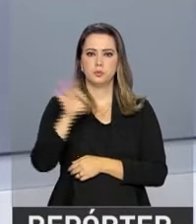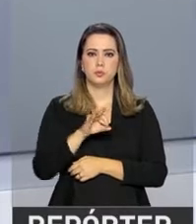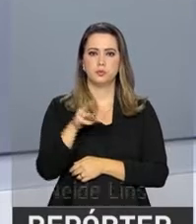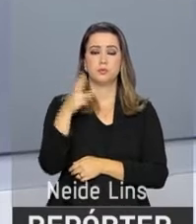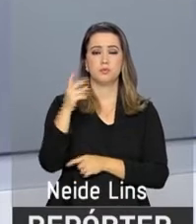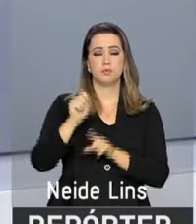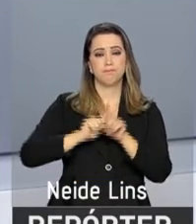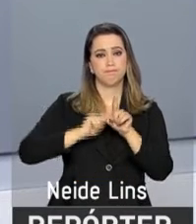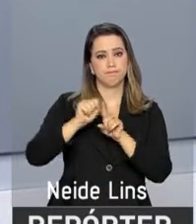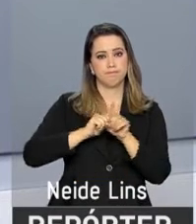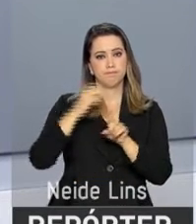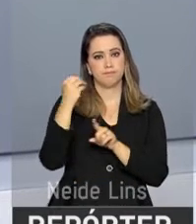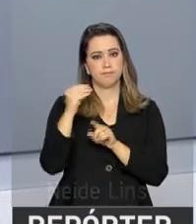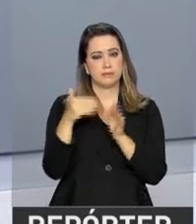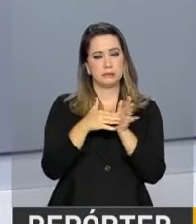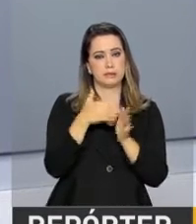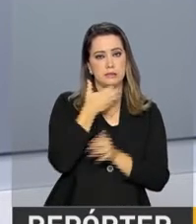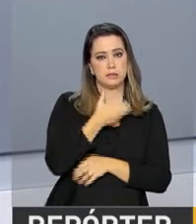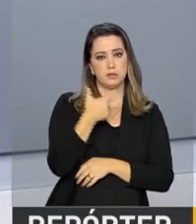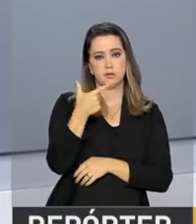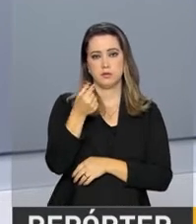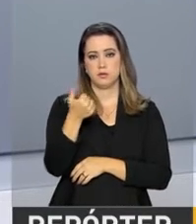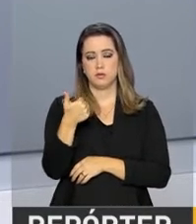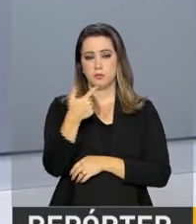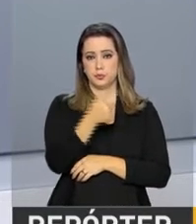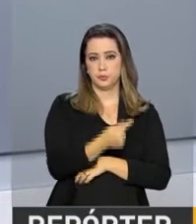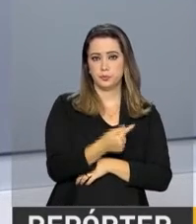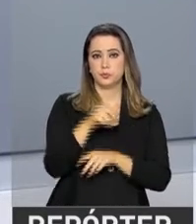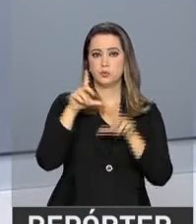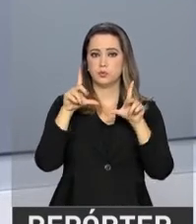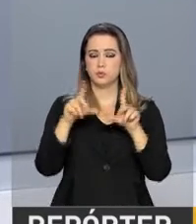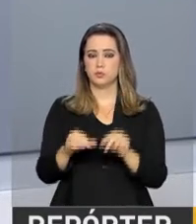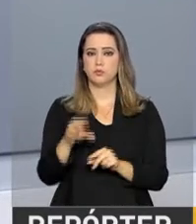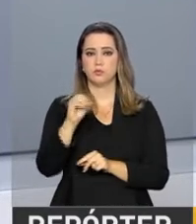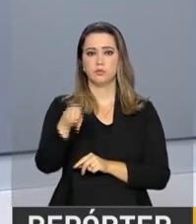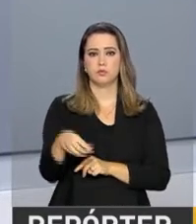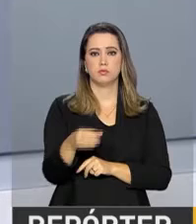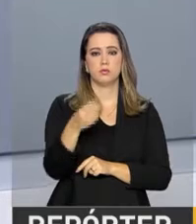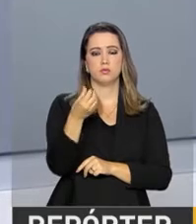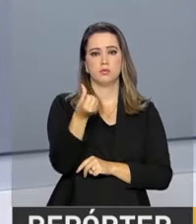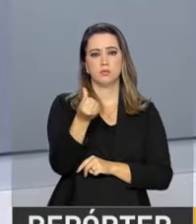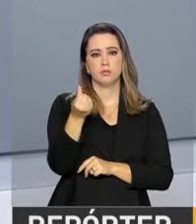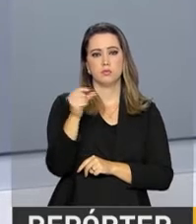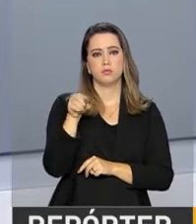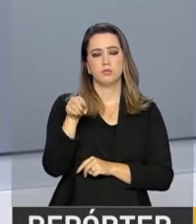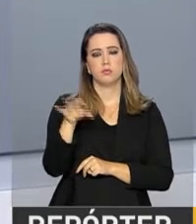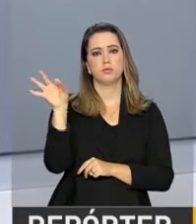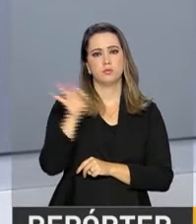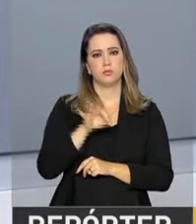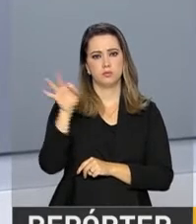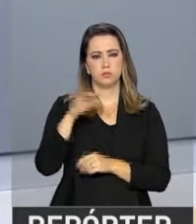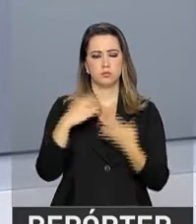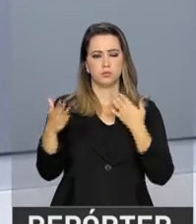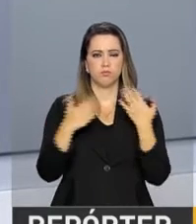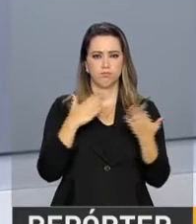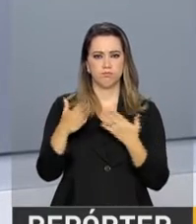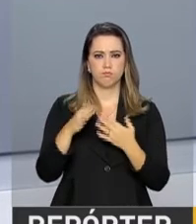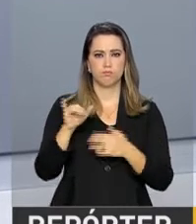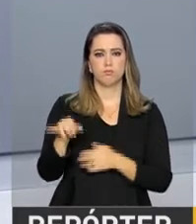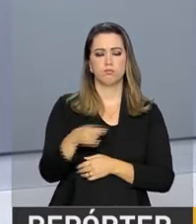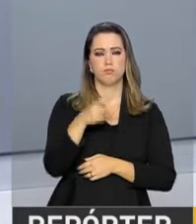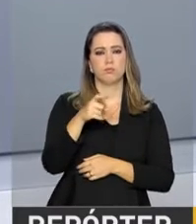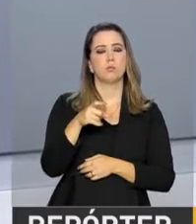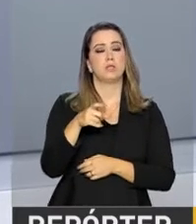11,8% no trimestre de outubro a dezembro de 2017, redução de 0,6 ponto percentual em relação ao período